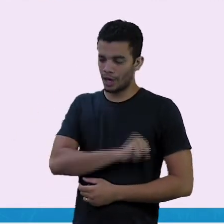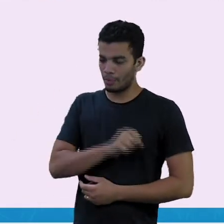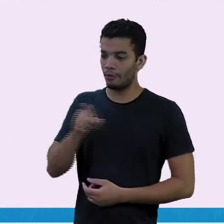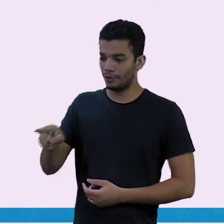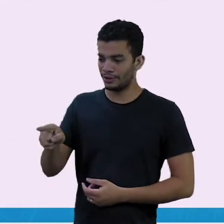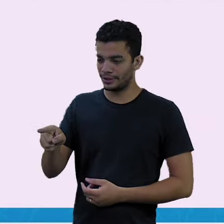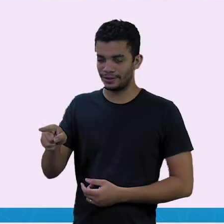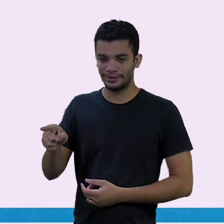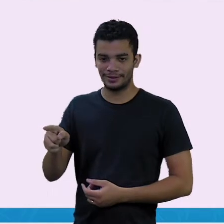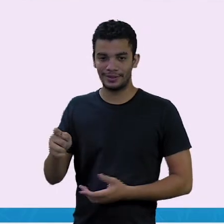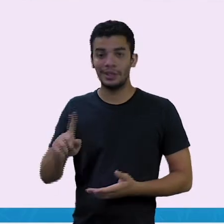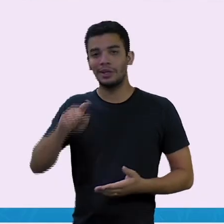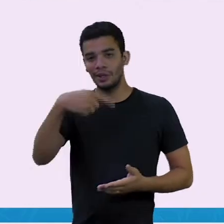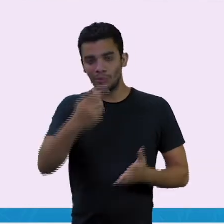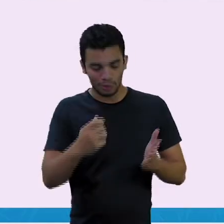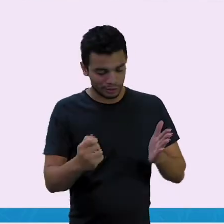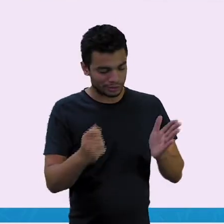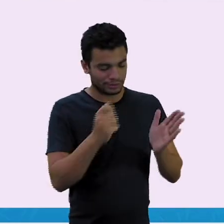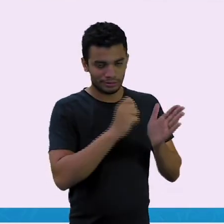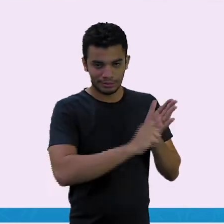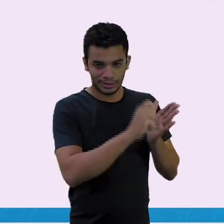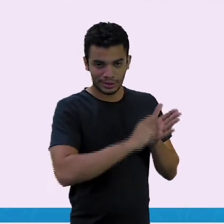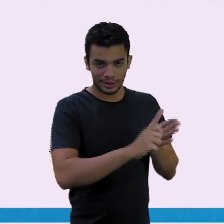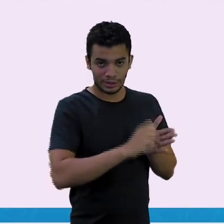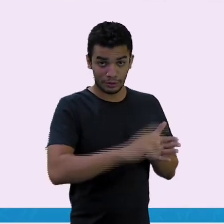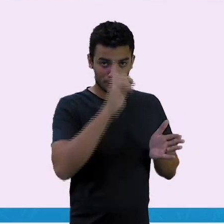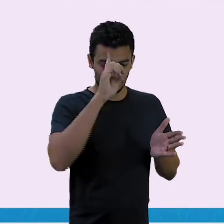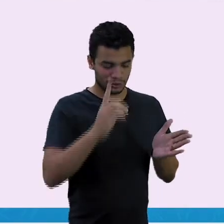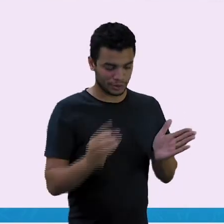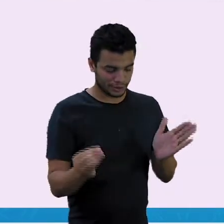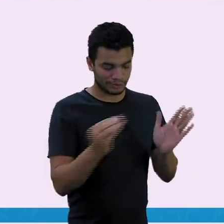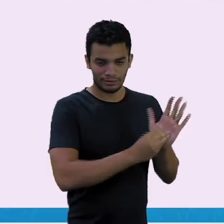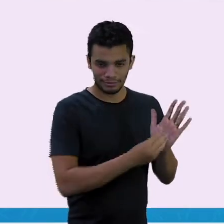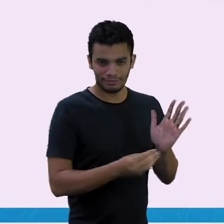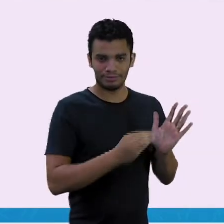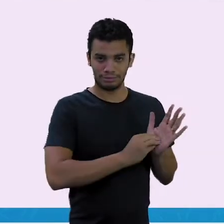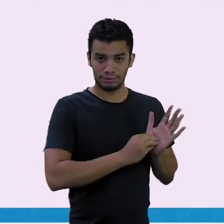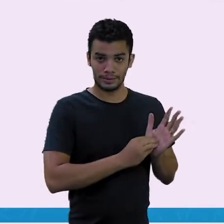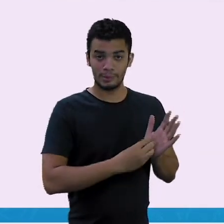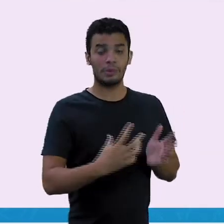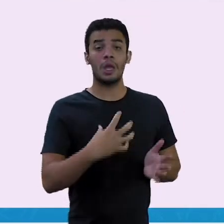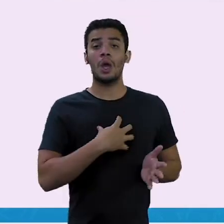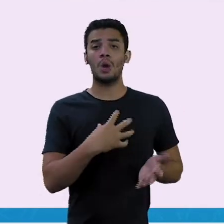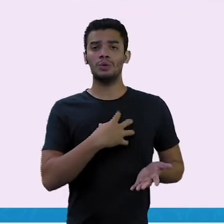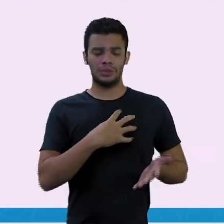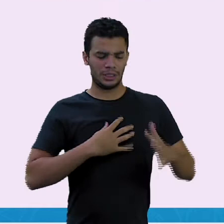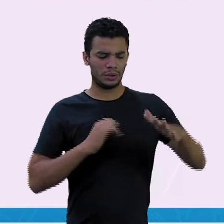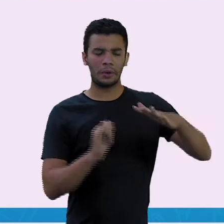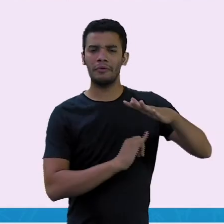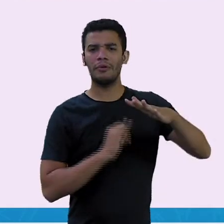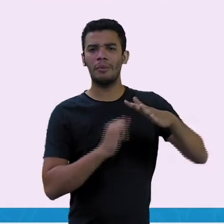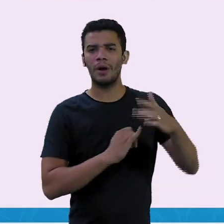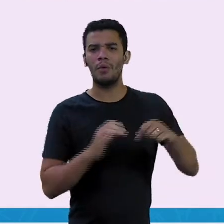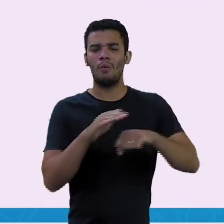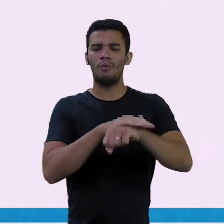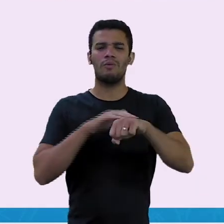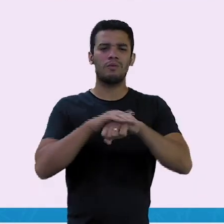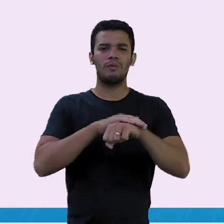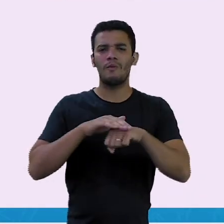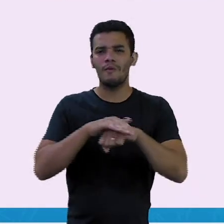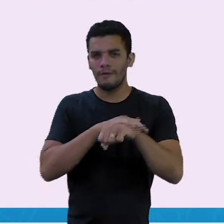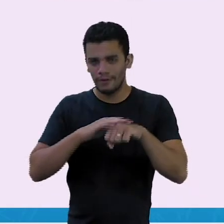13/3/2021. Aqui é um bilhete super informal, né? A mãe teve que sair, o filho